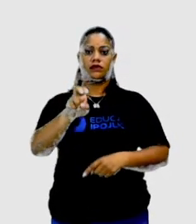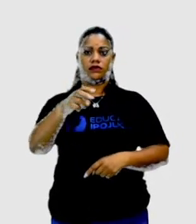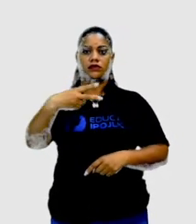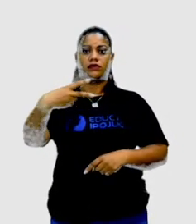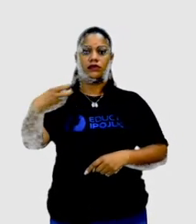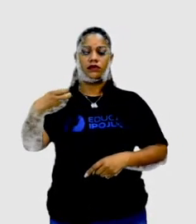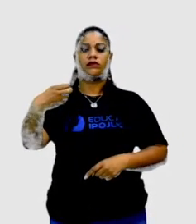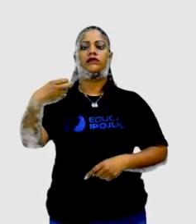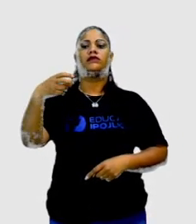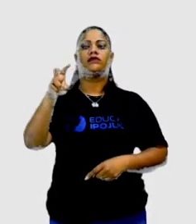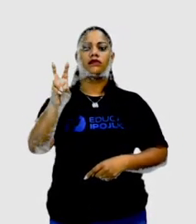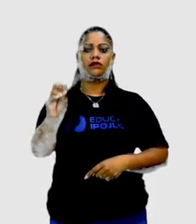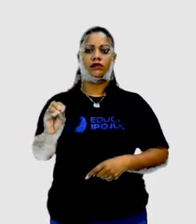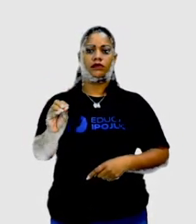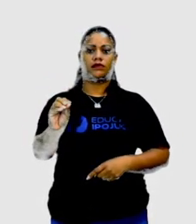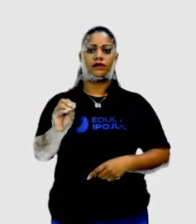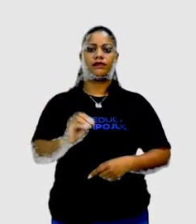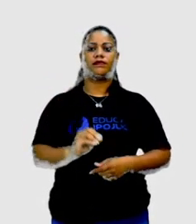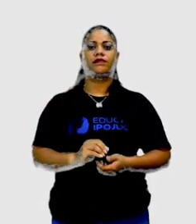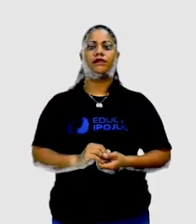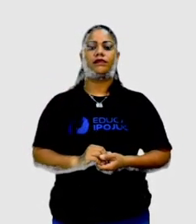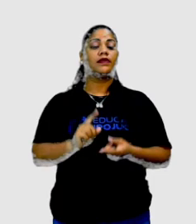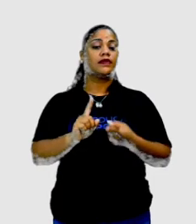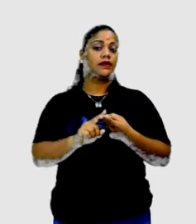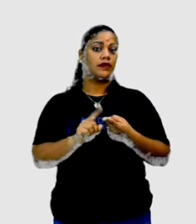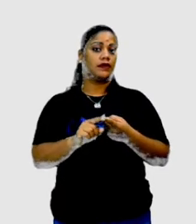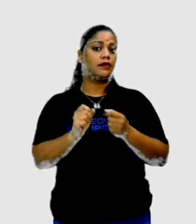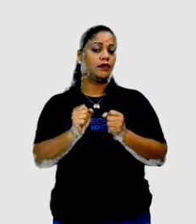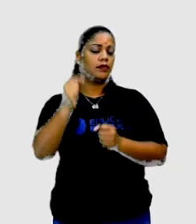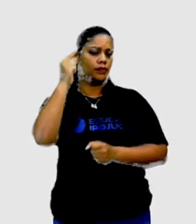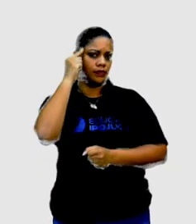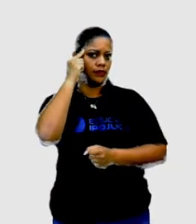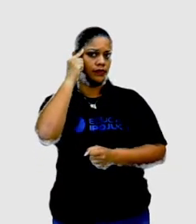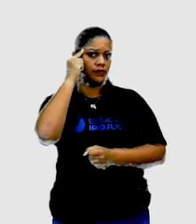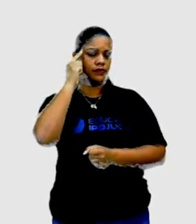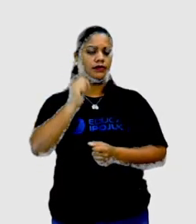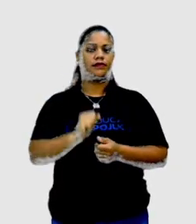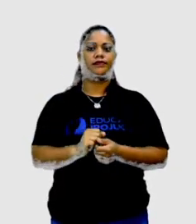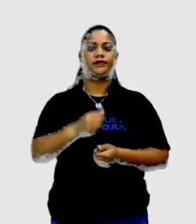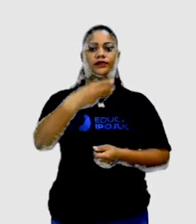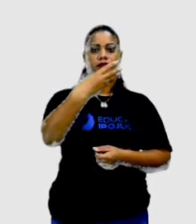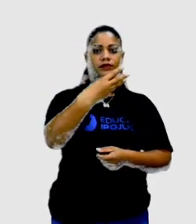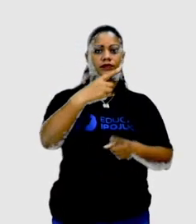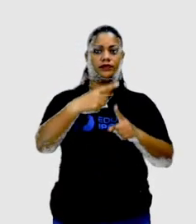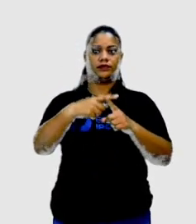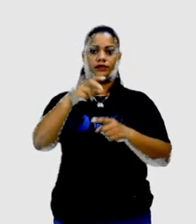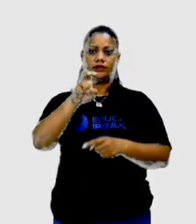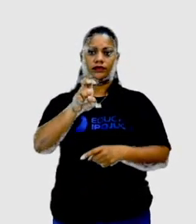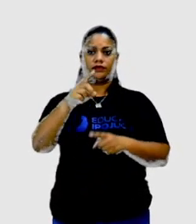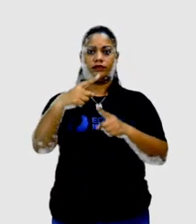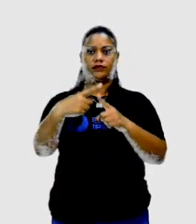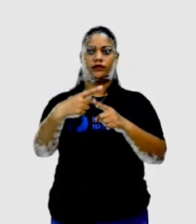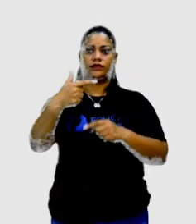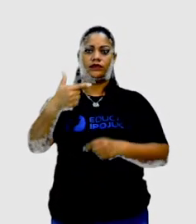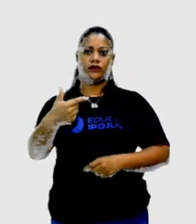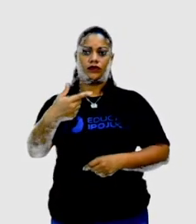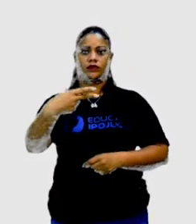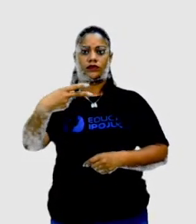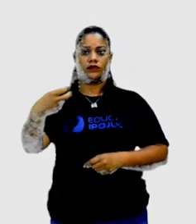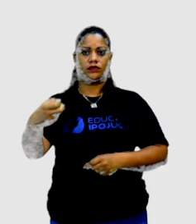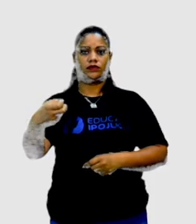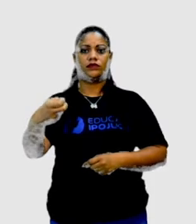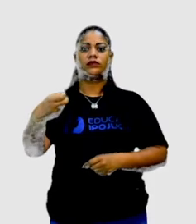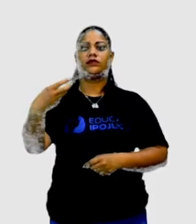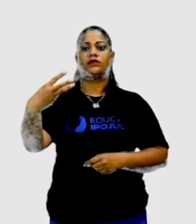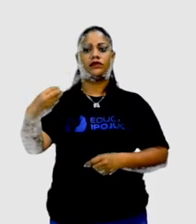5, que dá 50. Mas também pode pensar em 3 vezes 5 vezes 2, que